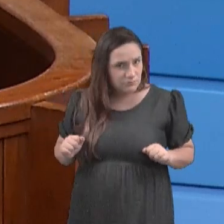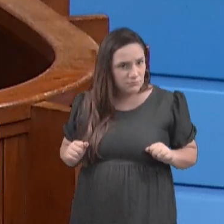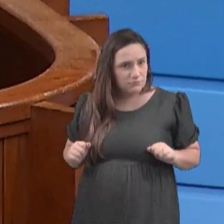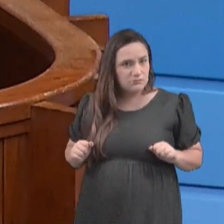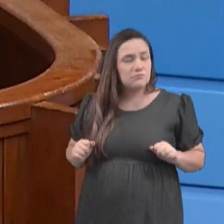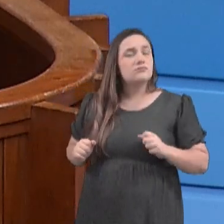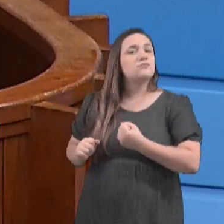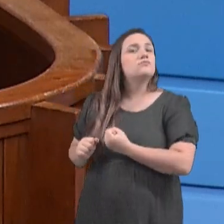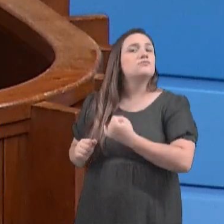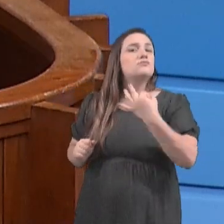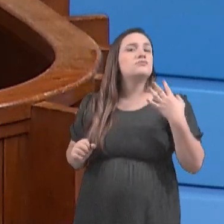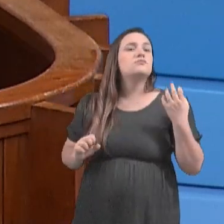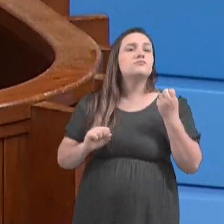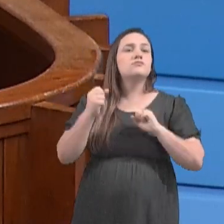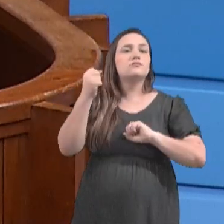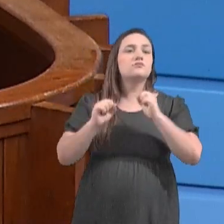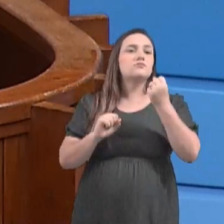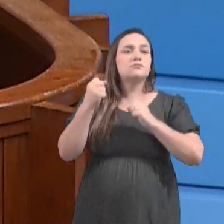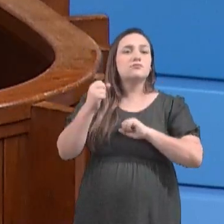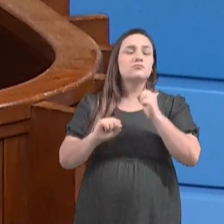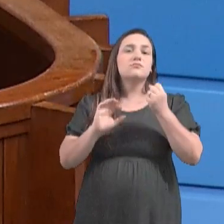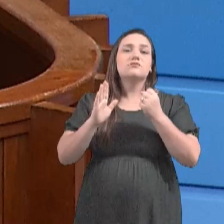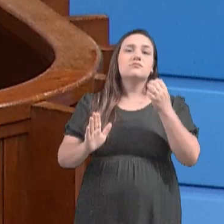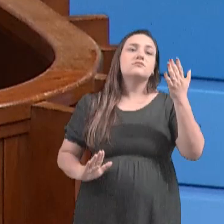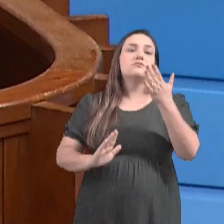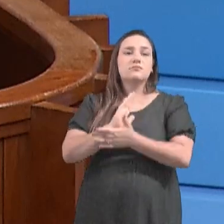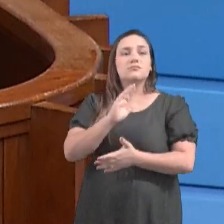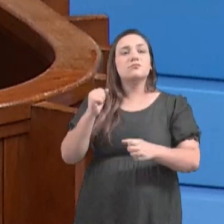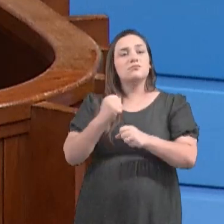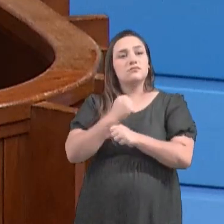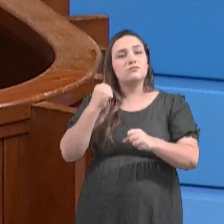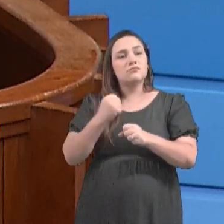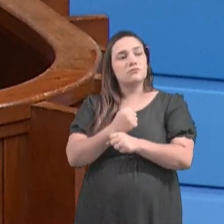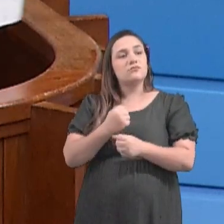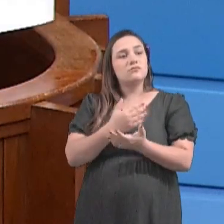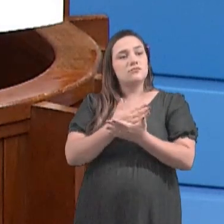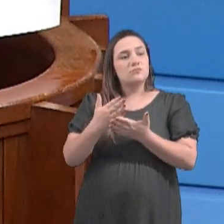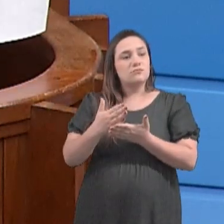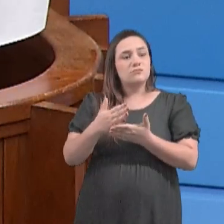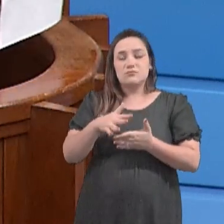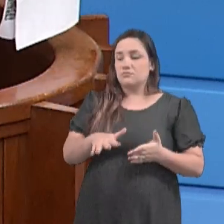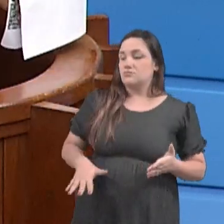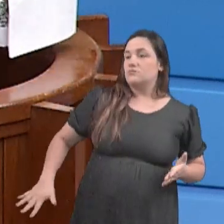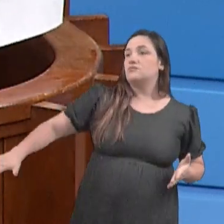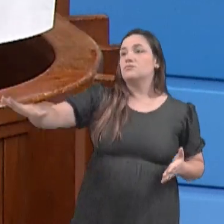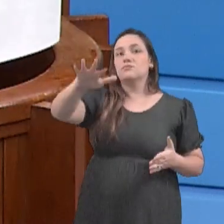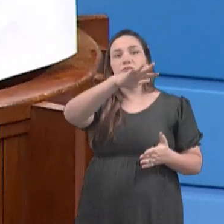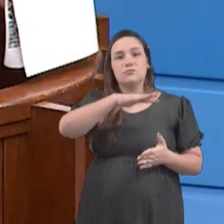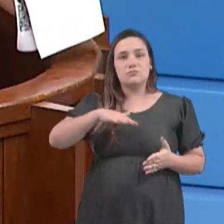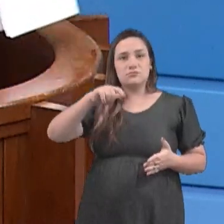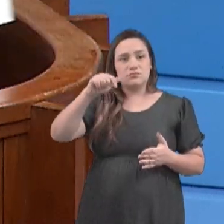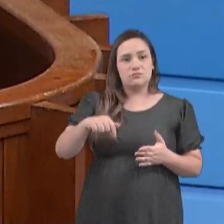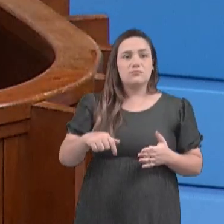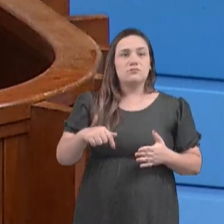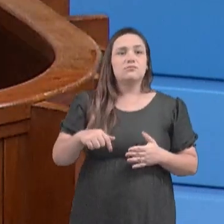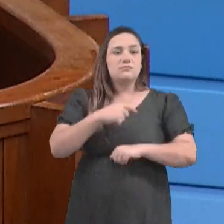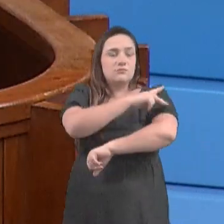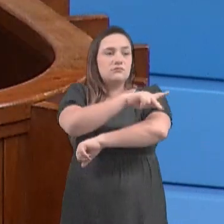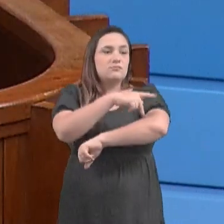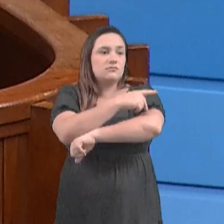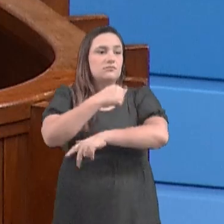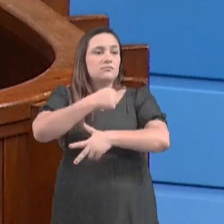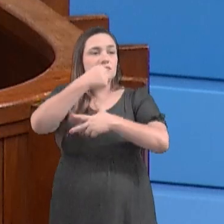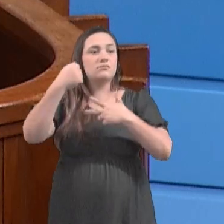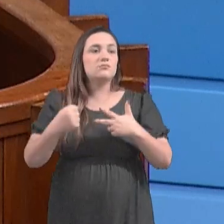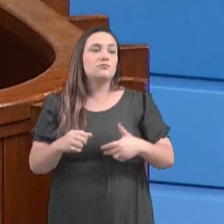quantos empreendimentos estão aprovados para serem construídos aqui nessa área e na zona de